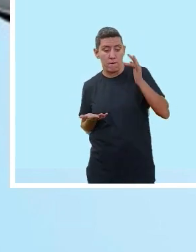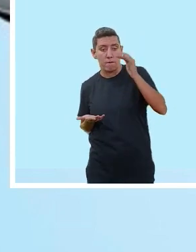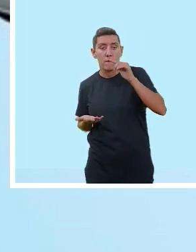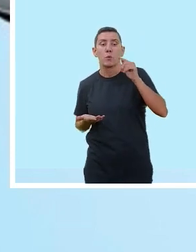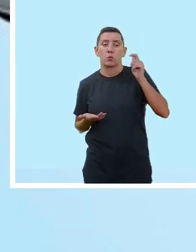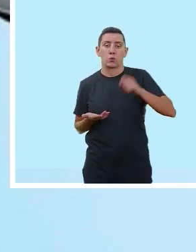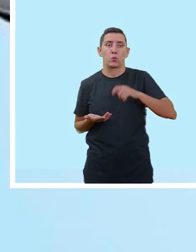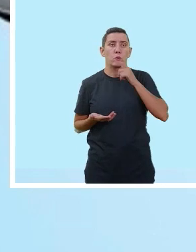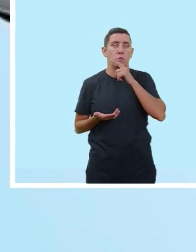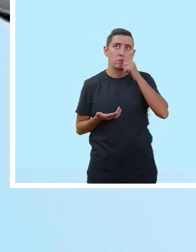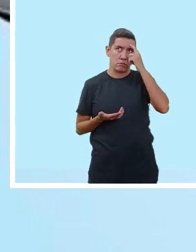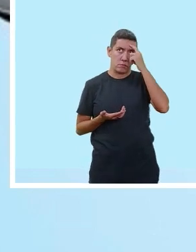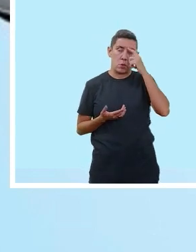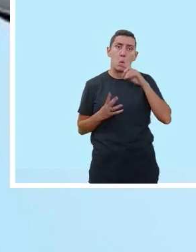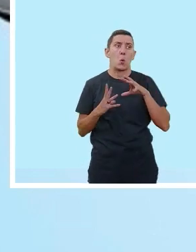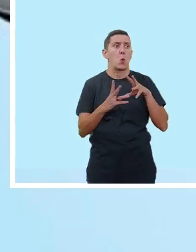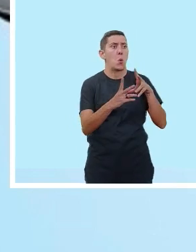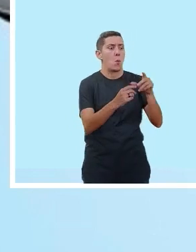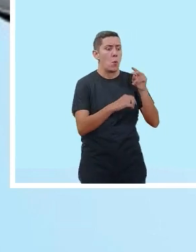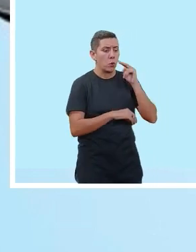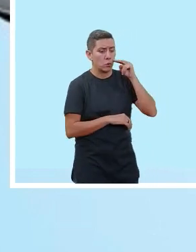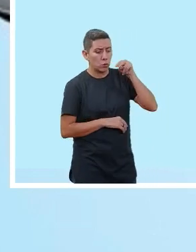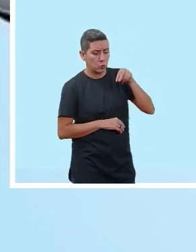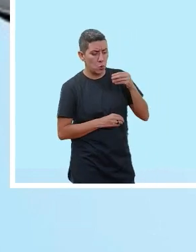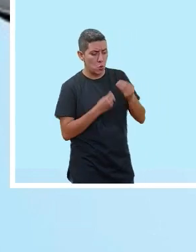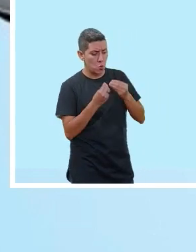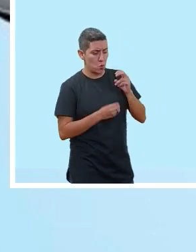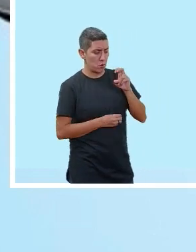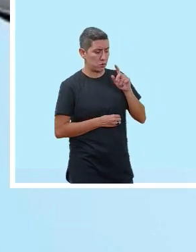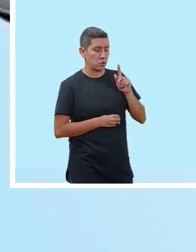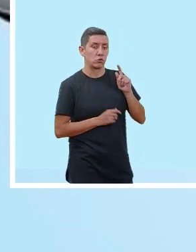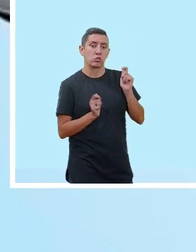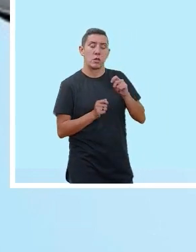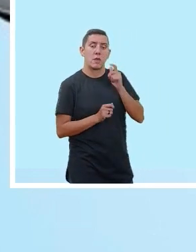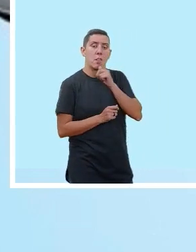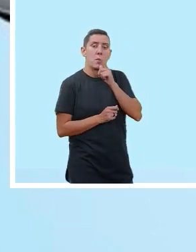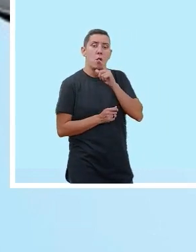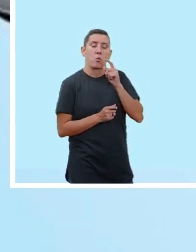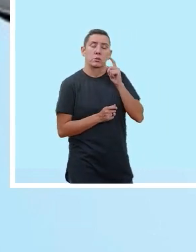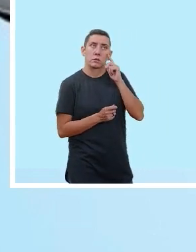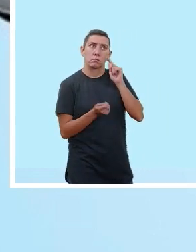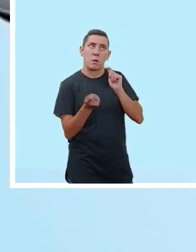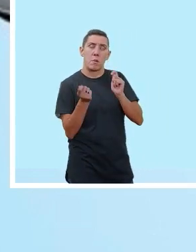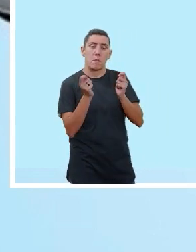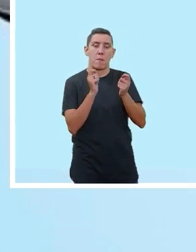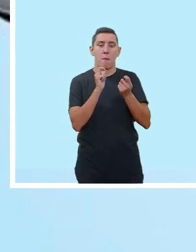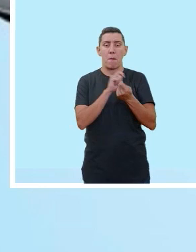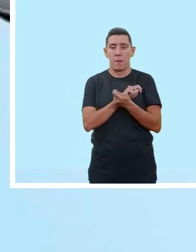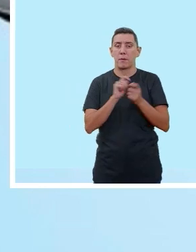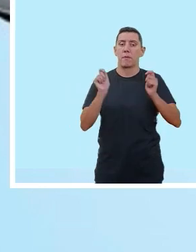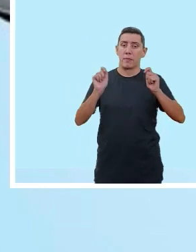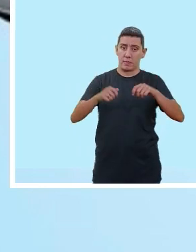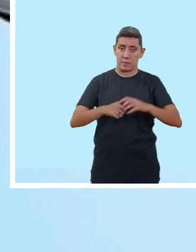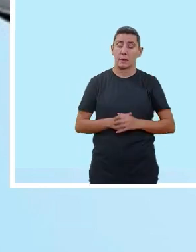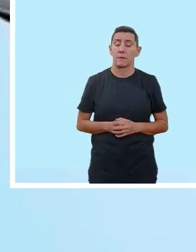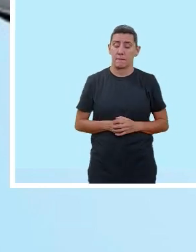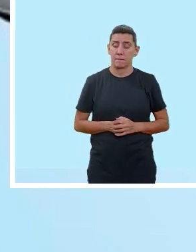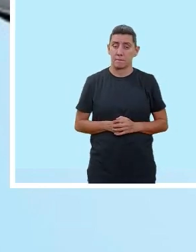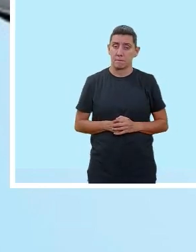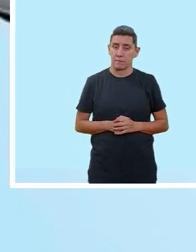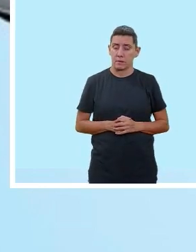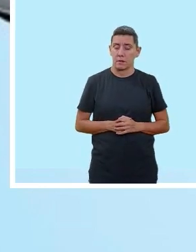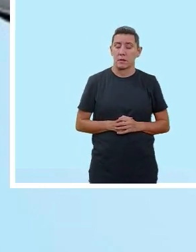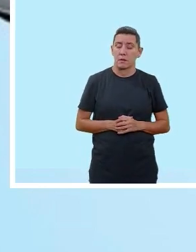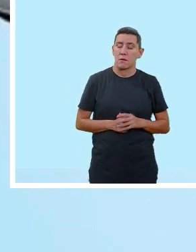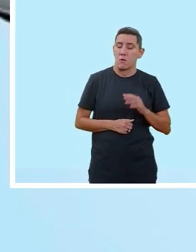As operadoras ao redor do mundo, aí, com a implantação do 5G e também com o processo de virtualização que já vem acontecendo, elas vão fazer essa